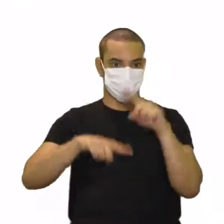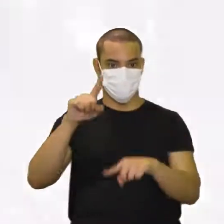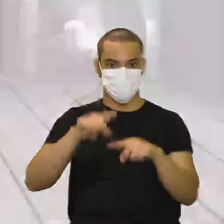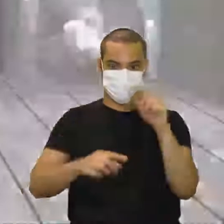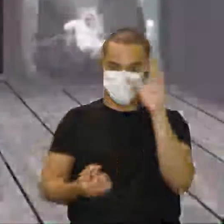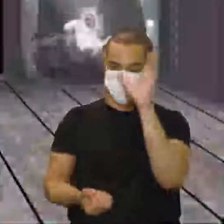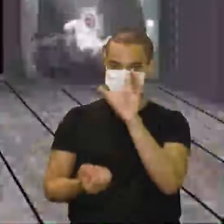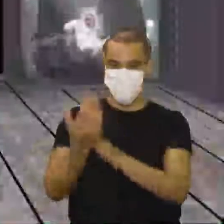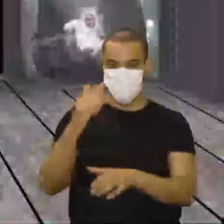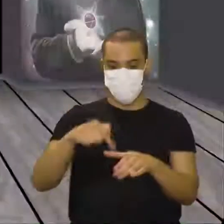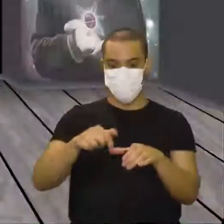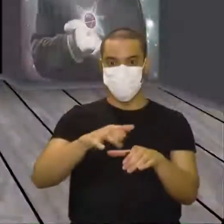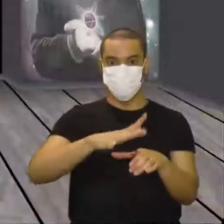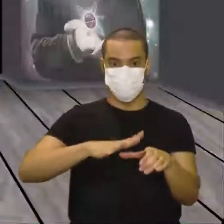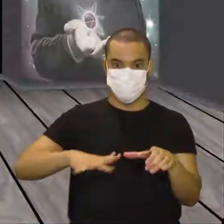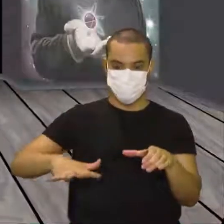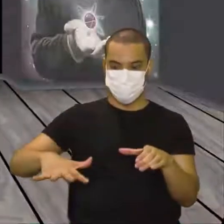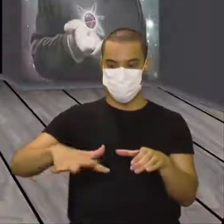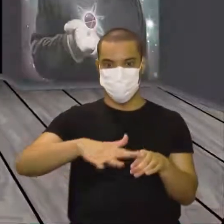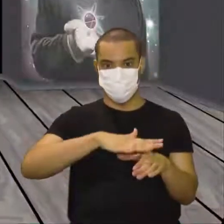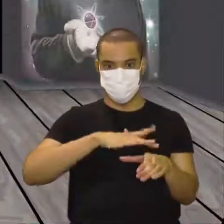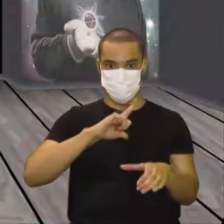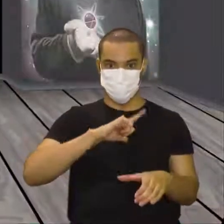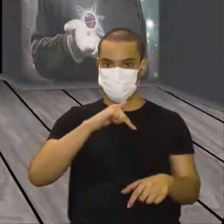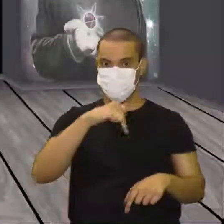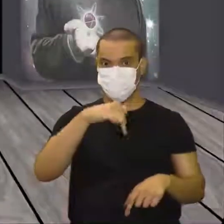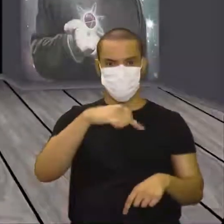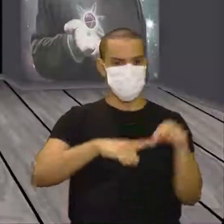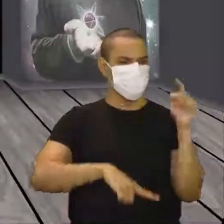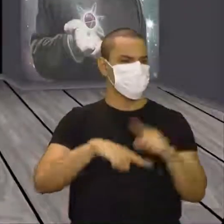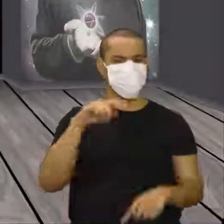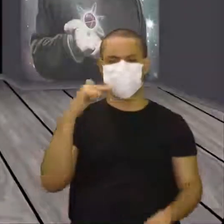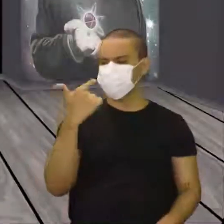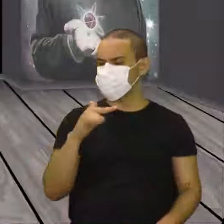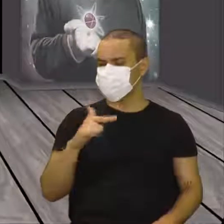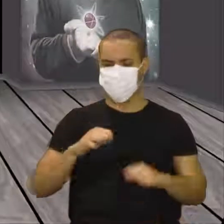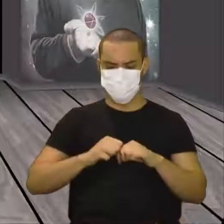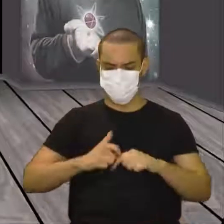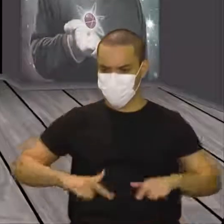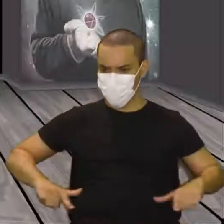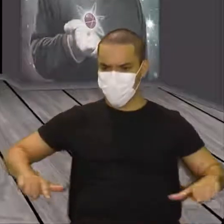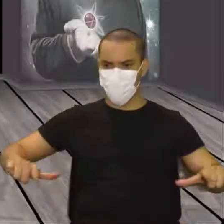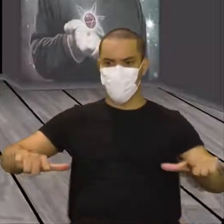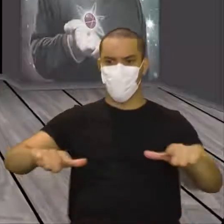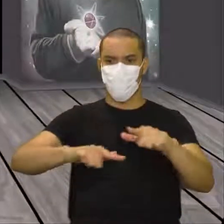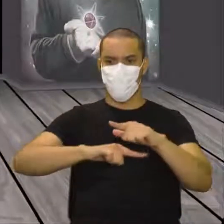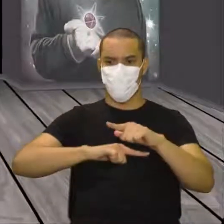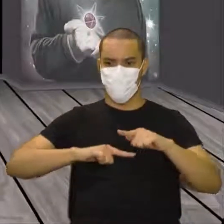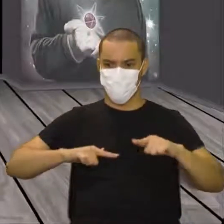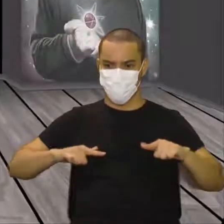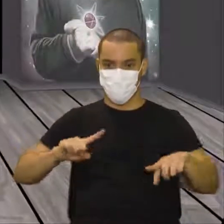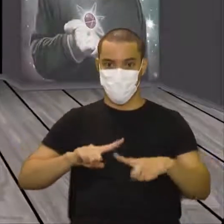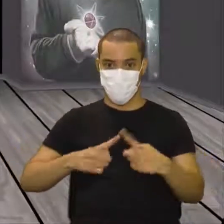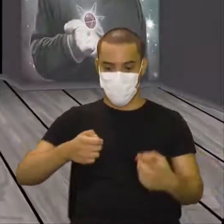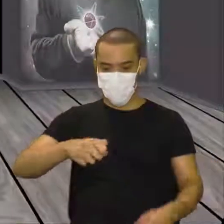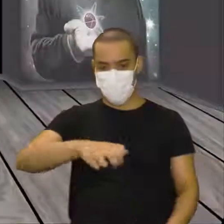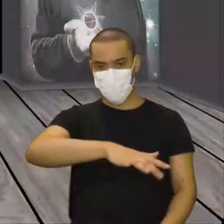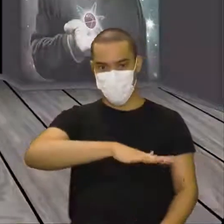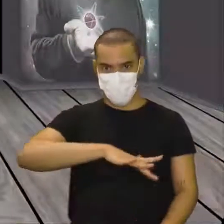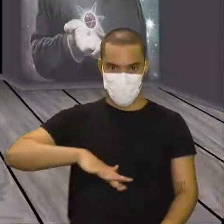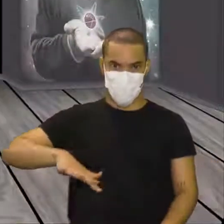só. Toda carga gera um campo. Eu tenho uma carga independente, não tem nada aqui no espaço, só está a carga. Ela gera um campo